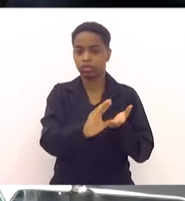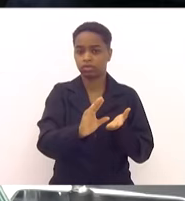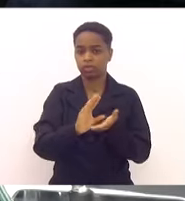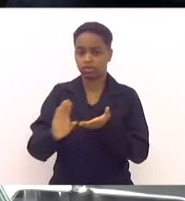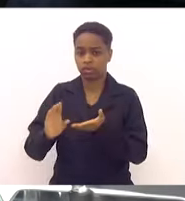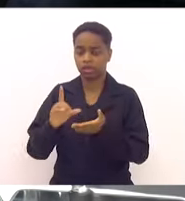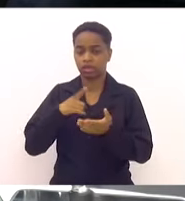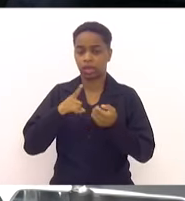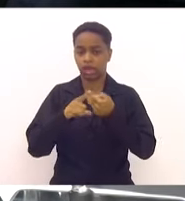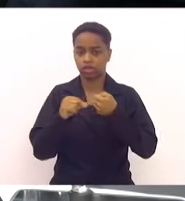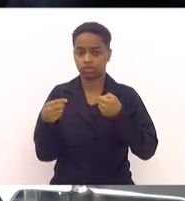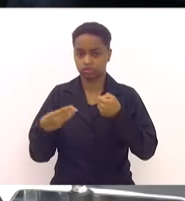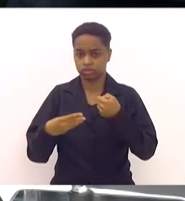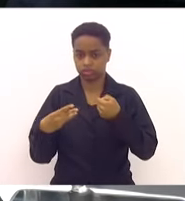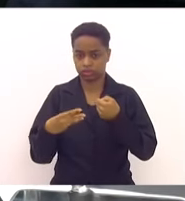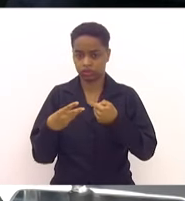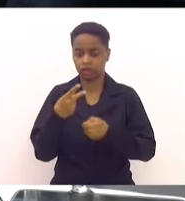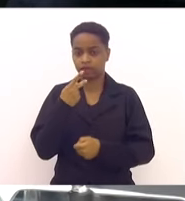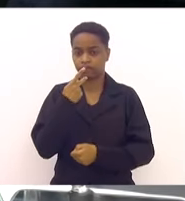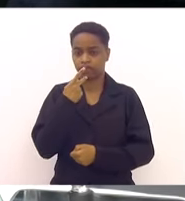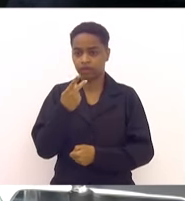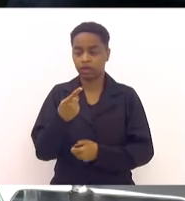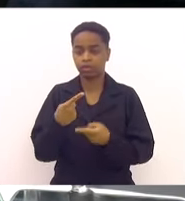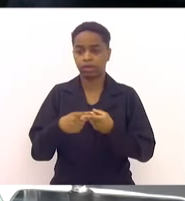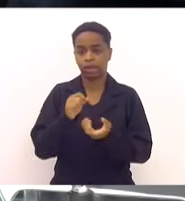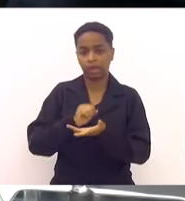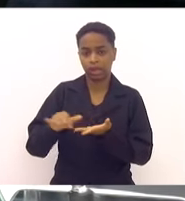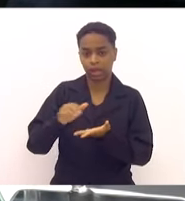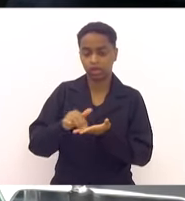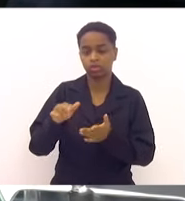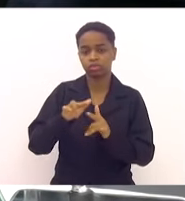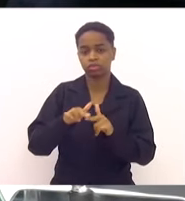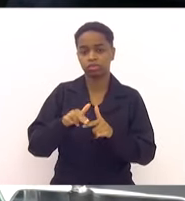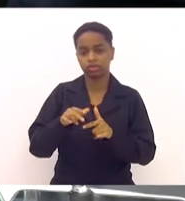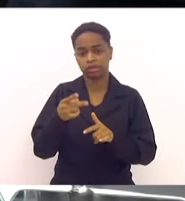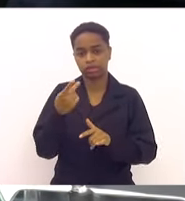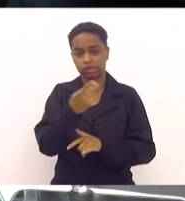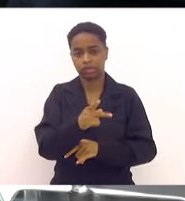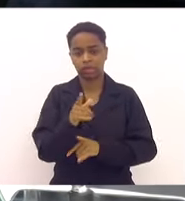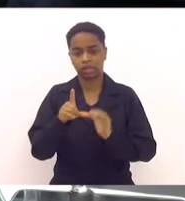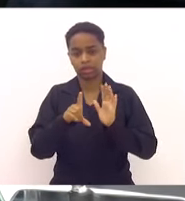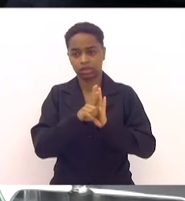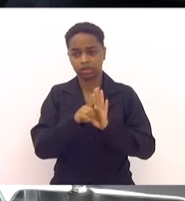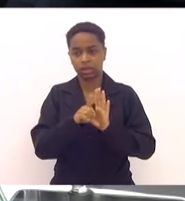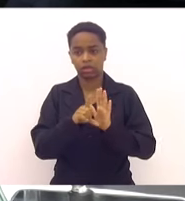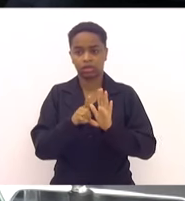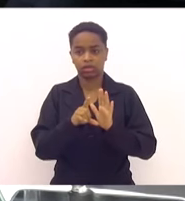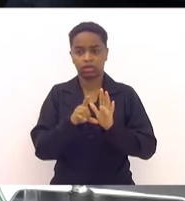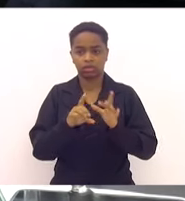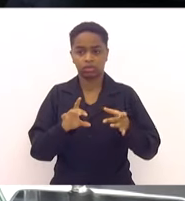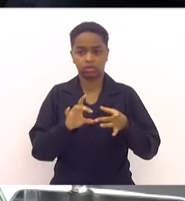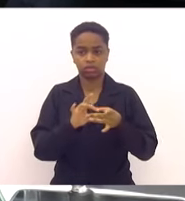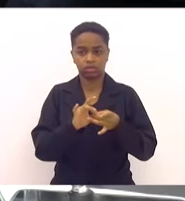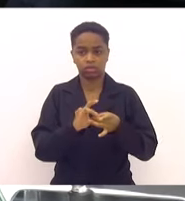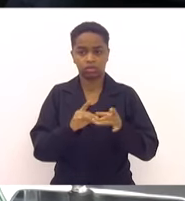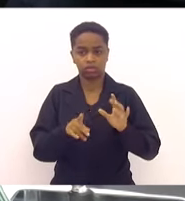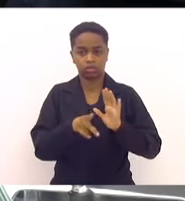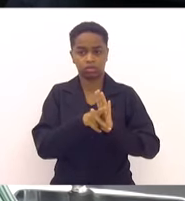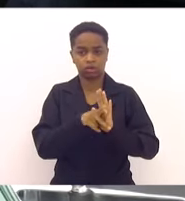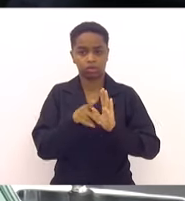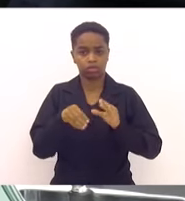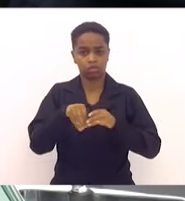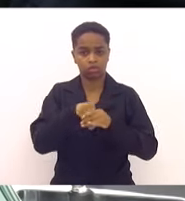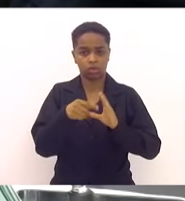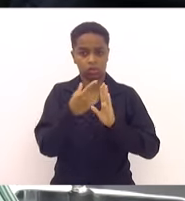artigo 3º, que fala que as despesas decorrentes da aplicação dessa lei correrão à conta das dotações próprias consignadas no